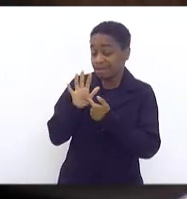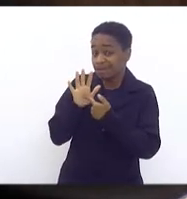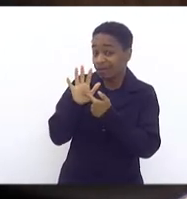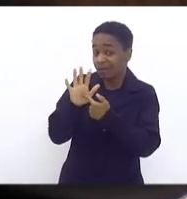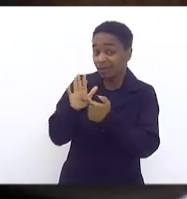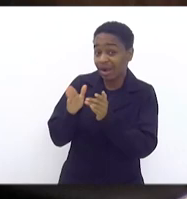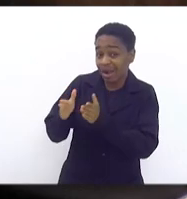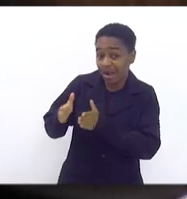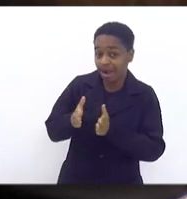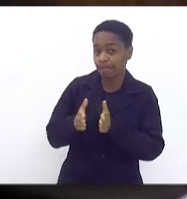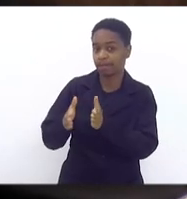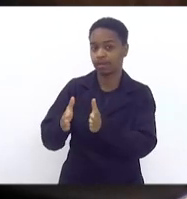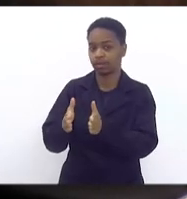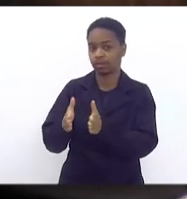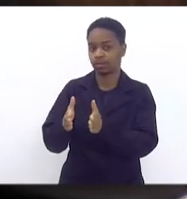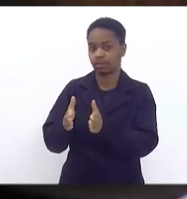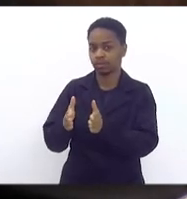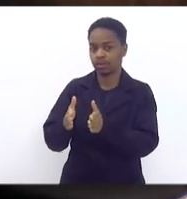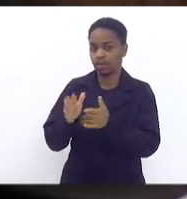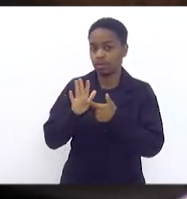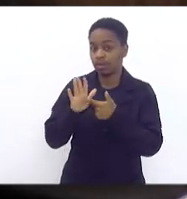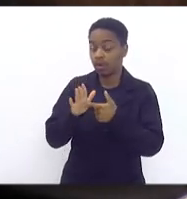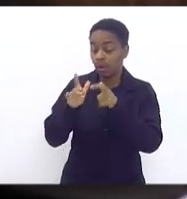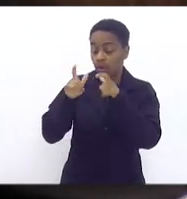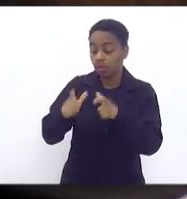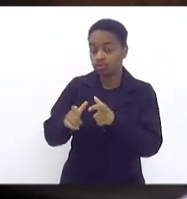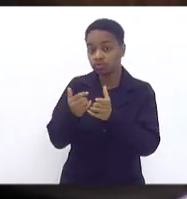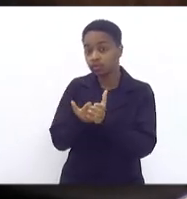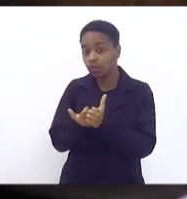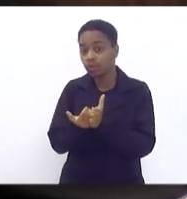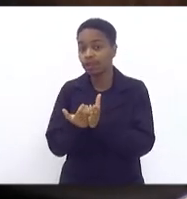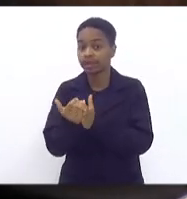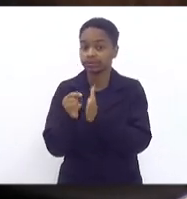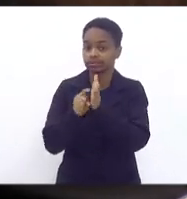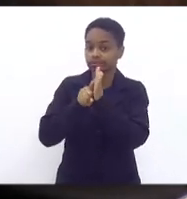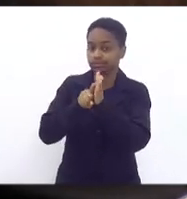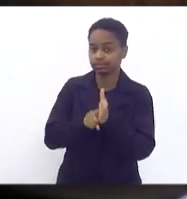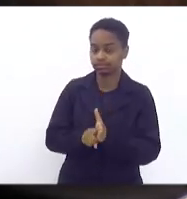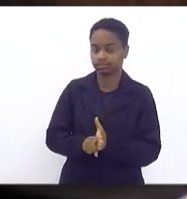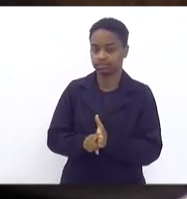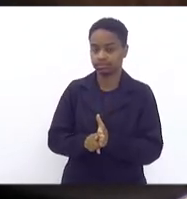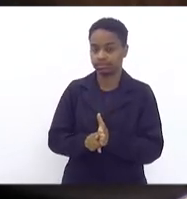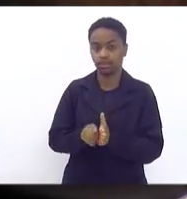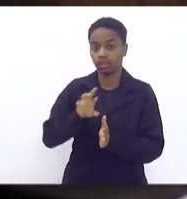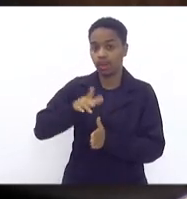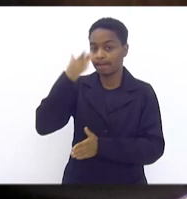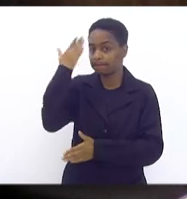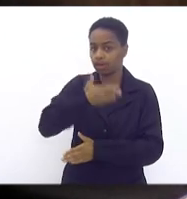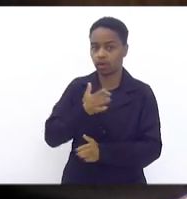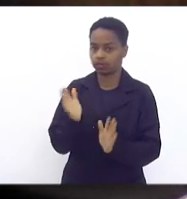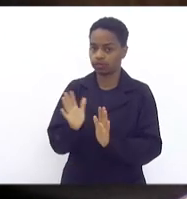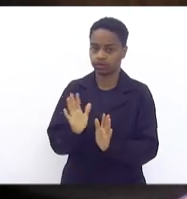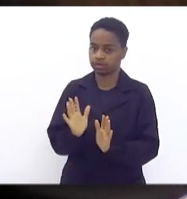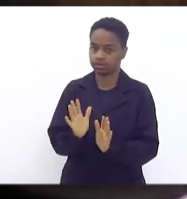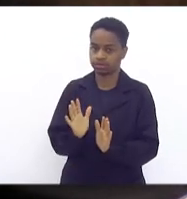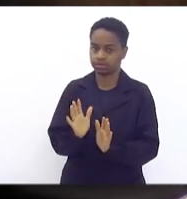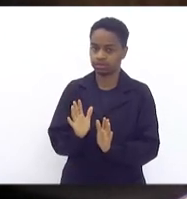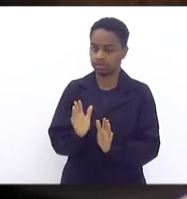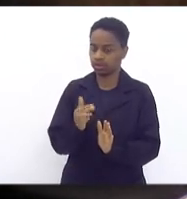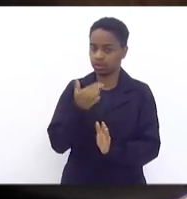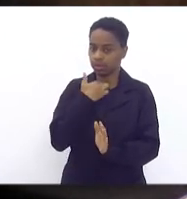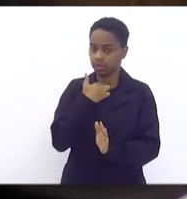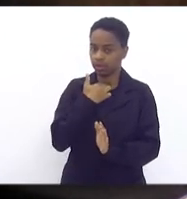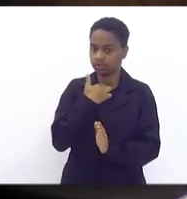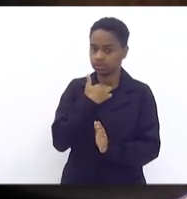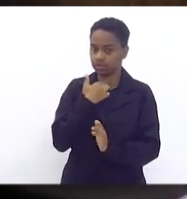direção é uma direção para onde a a autoridade pode investigar ele não é prova ele não pode ser